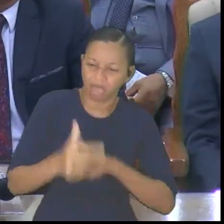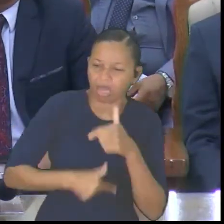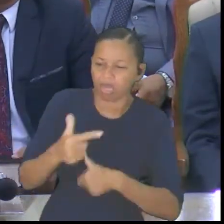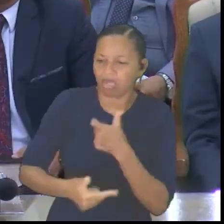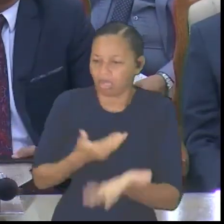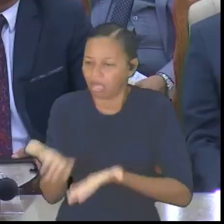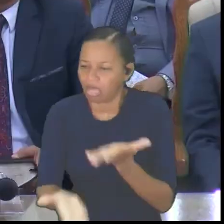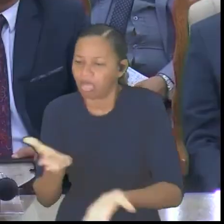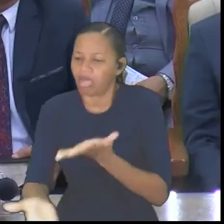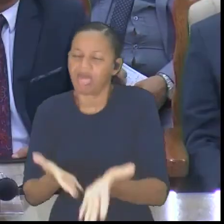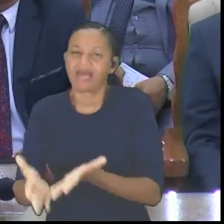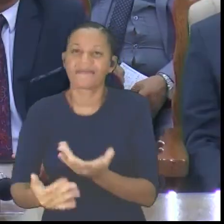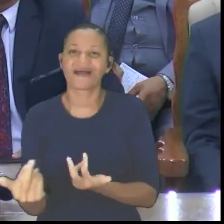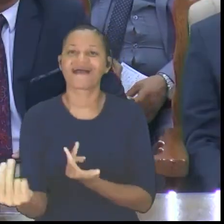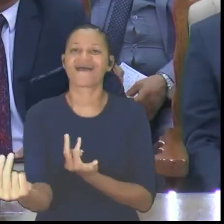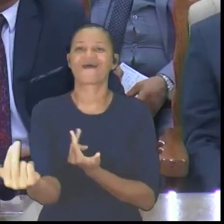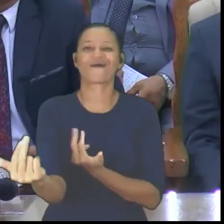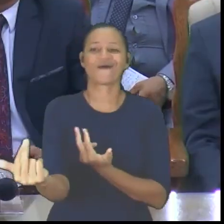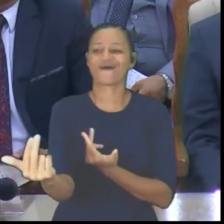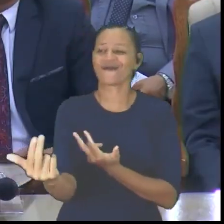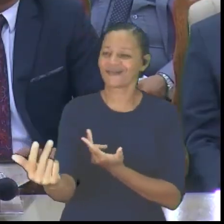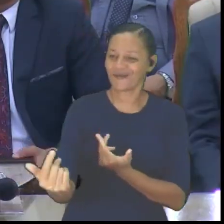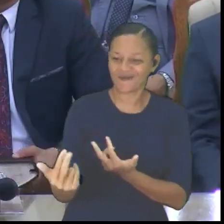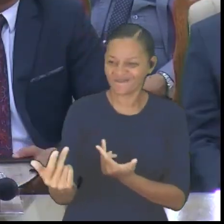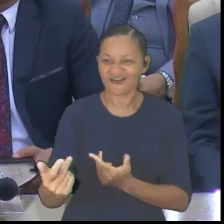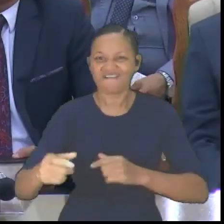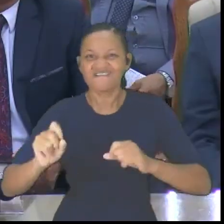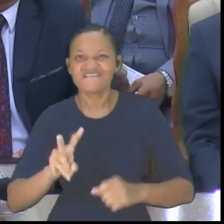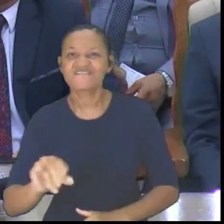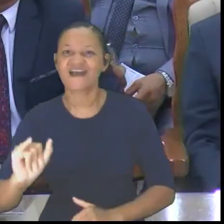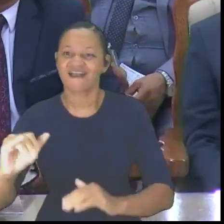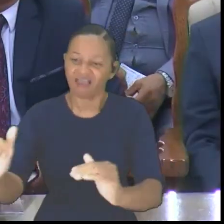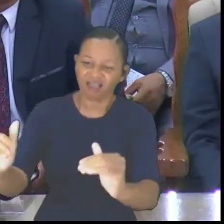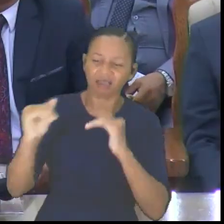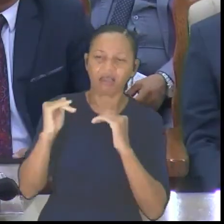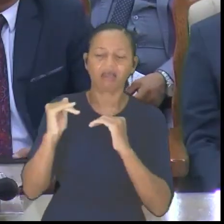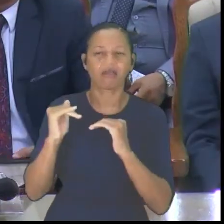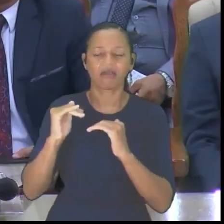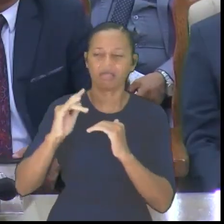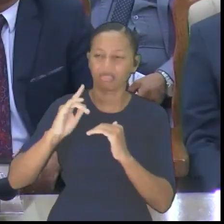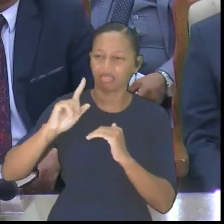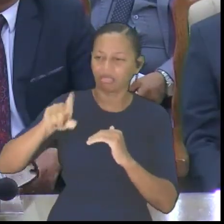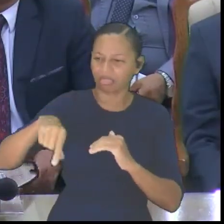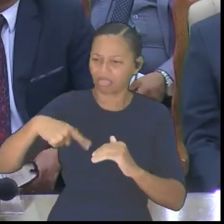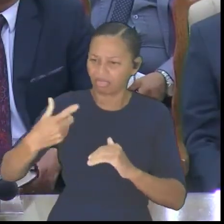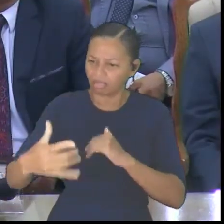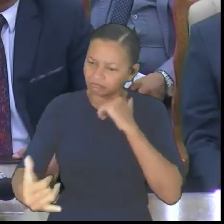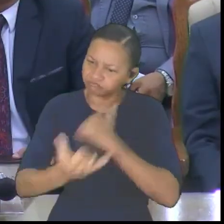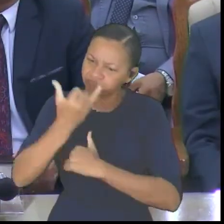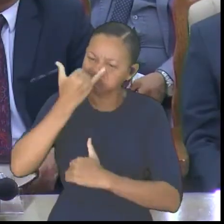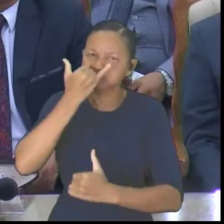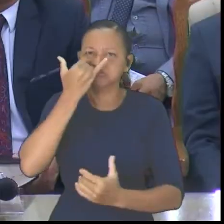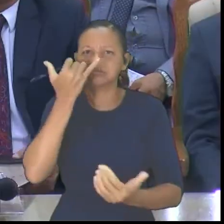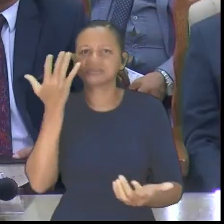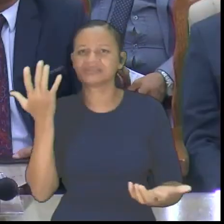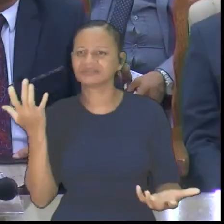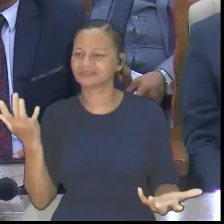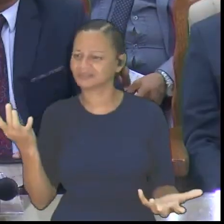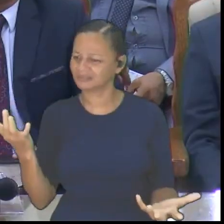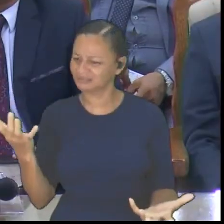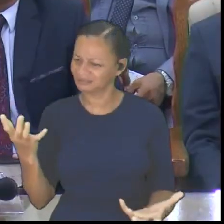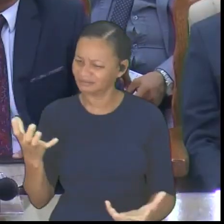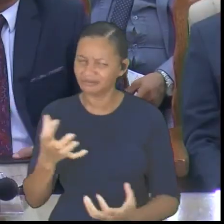talento a partir da aprovação de outro. E elas se veem na função de viver